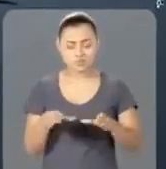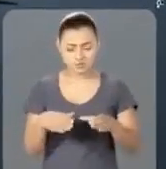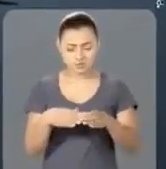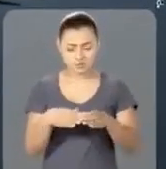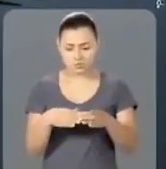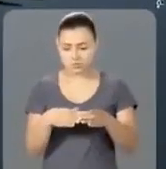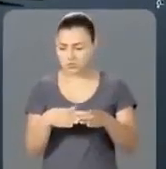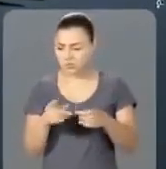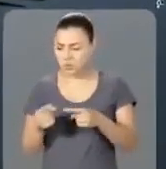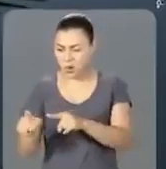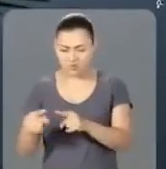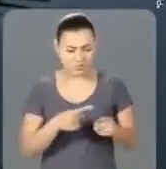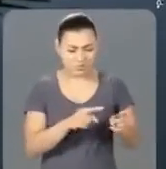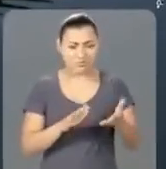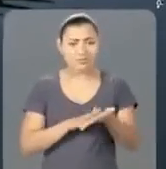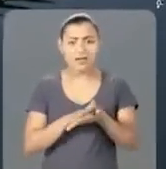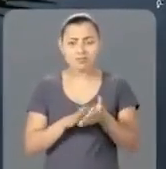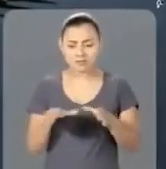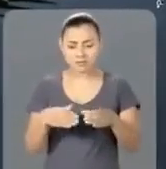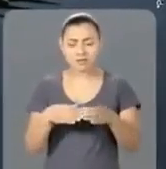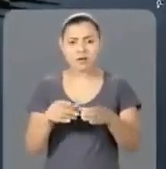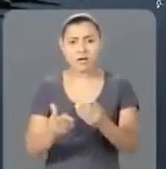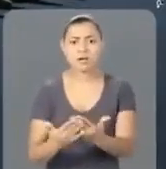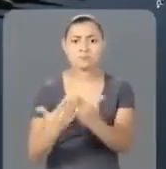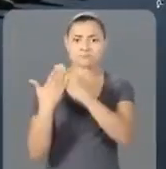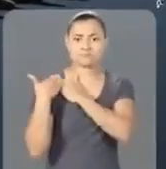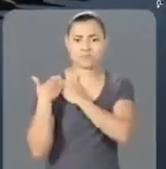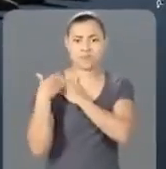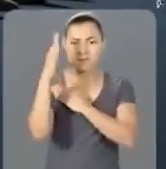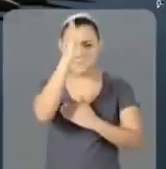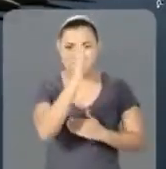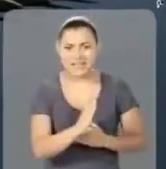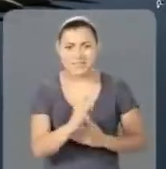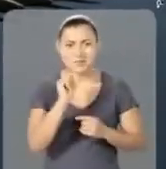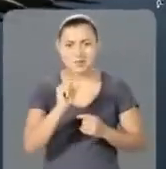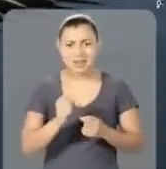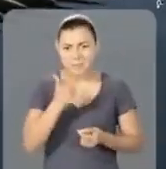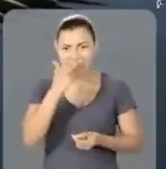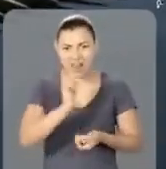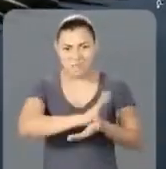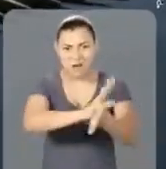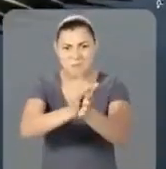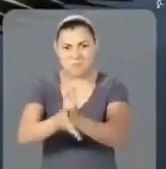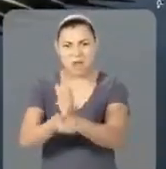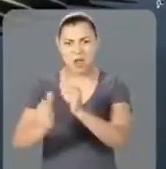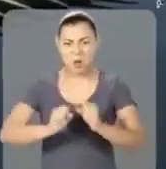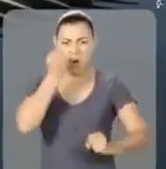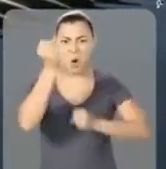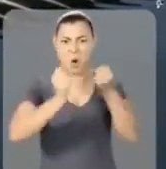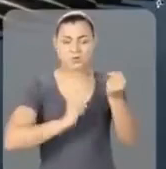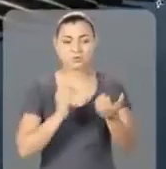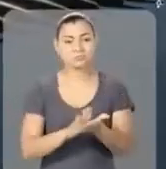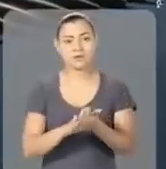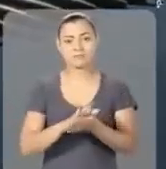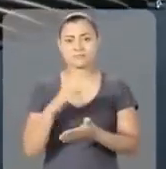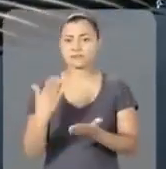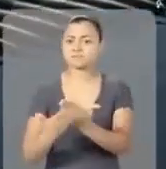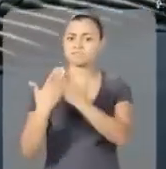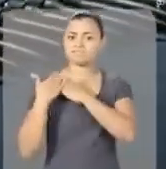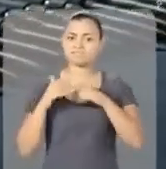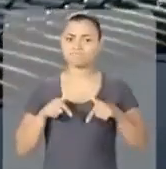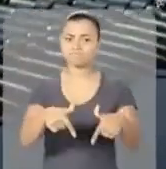lado e nem do outro, temos o dever de não deixar o nosso país ser entregue ao caos do ódio cego.